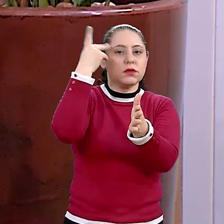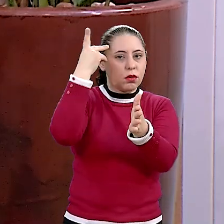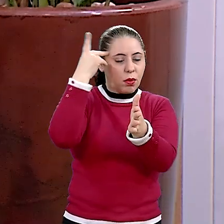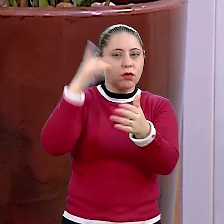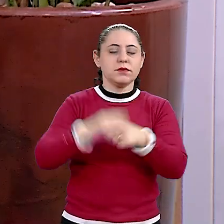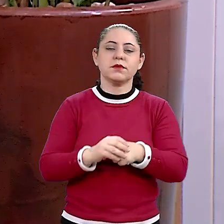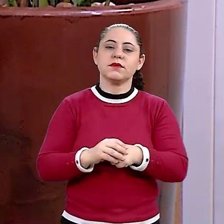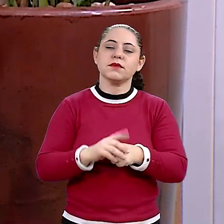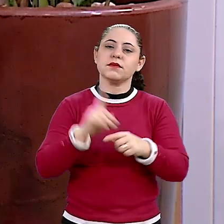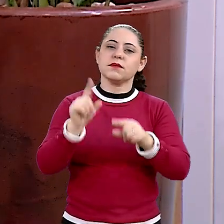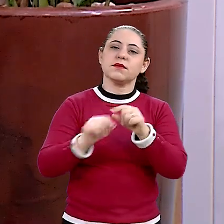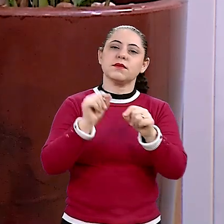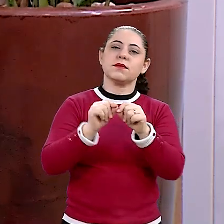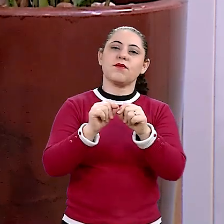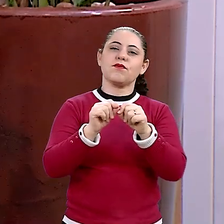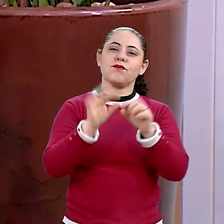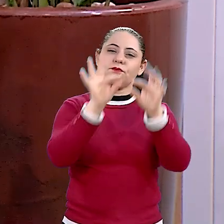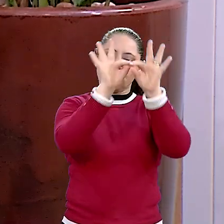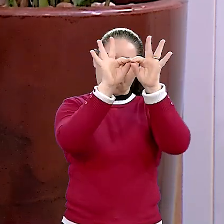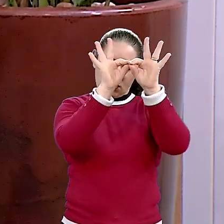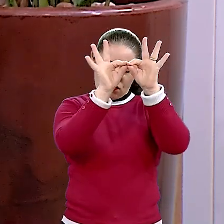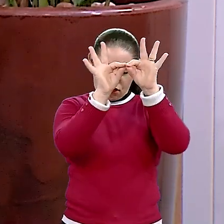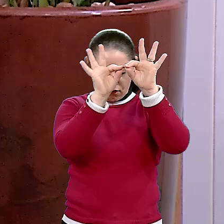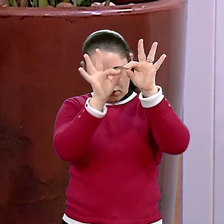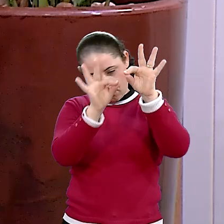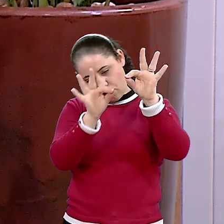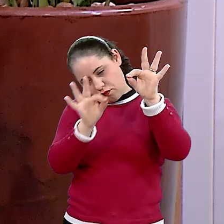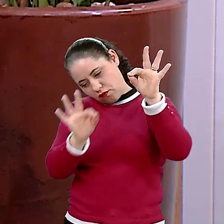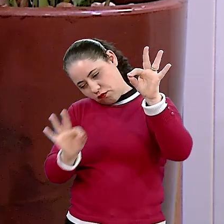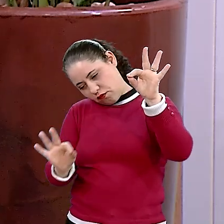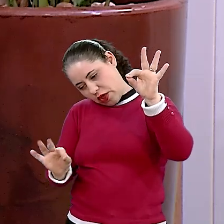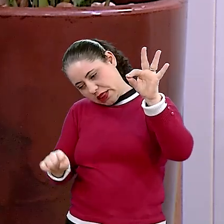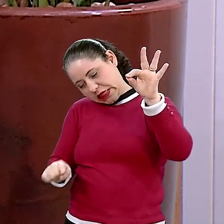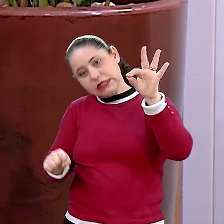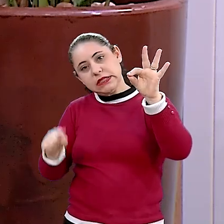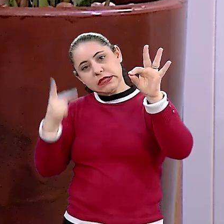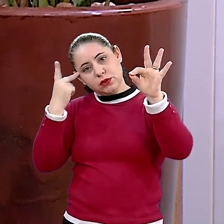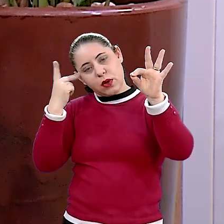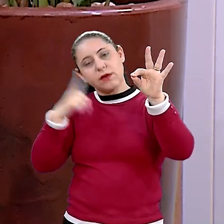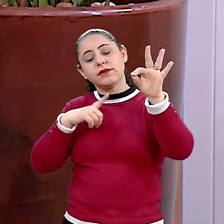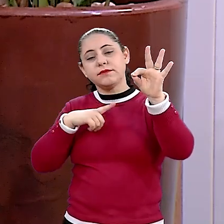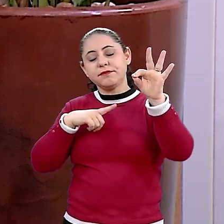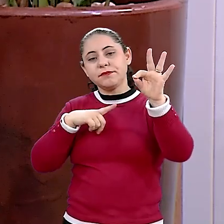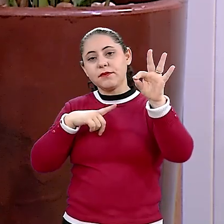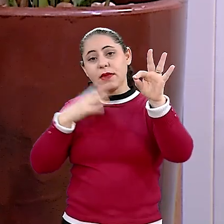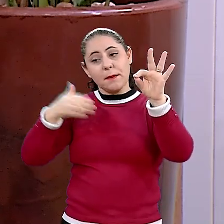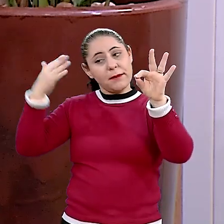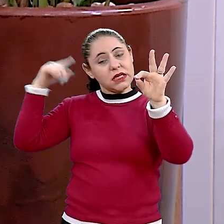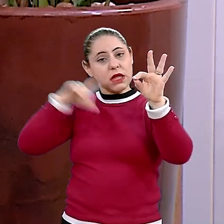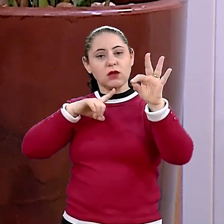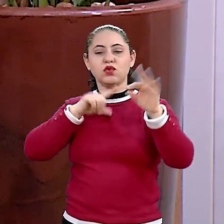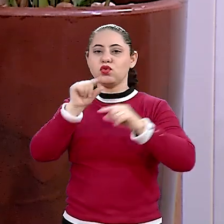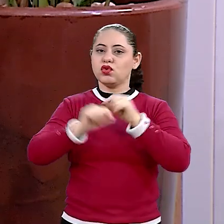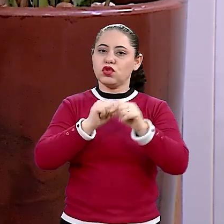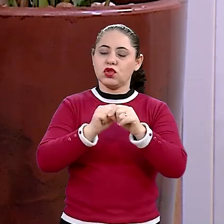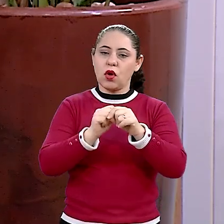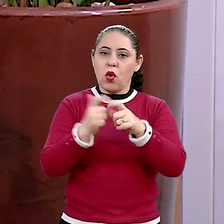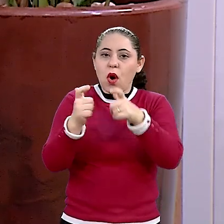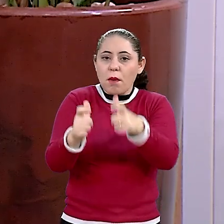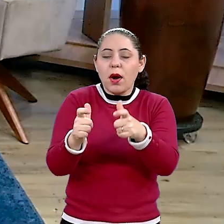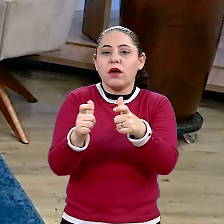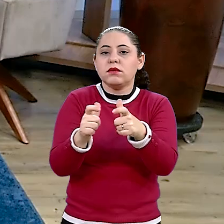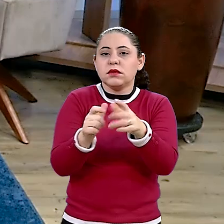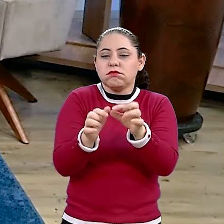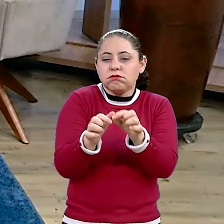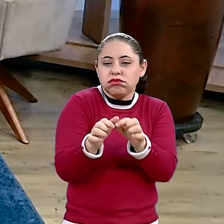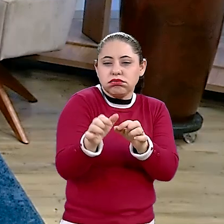vai cruzando horizontalmente o Mato Grosso do Sul e o estado de São Paulo. Antigamente tinha, além desse ramal, desse